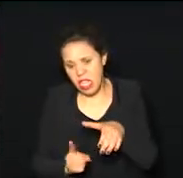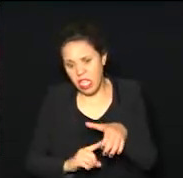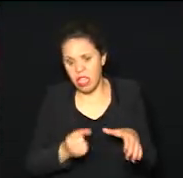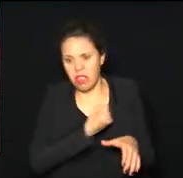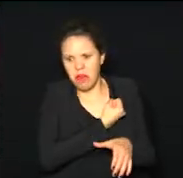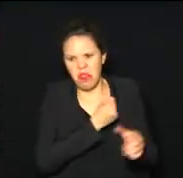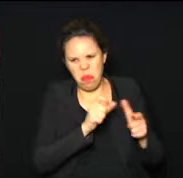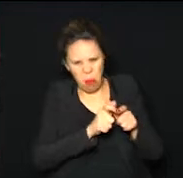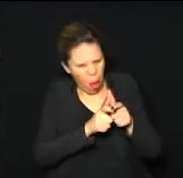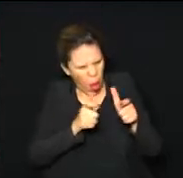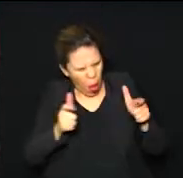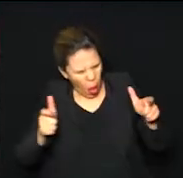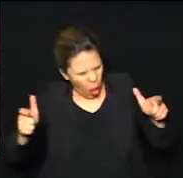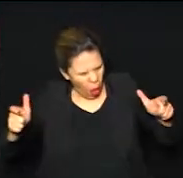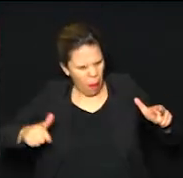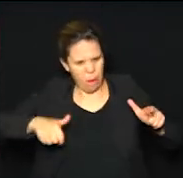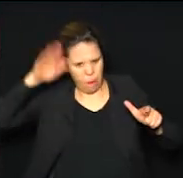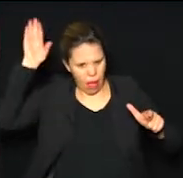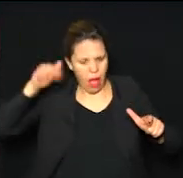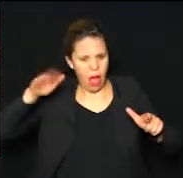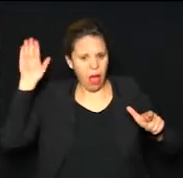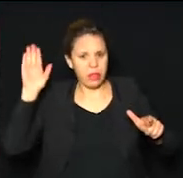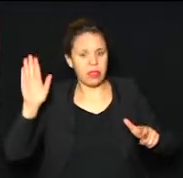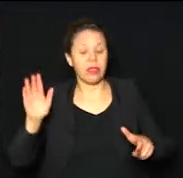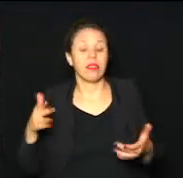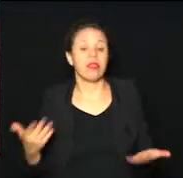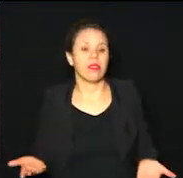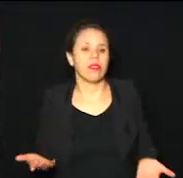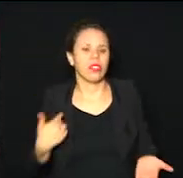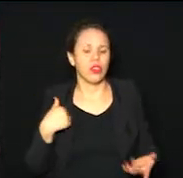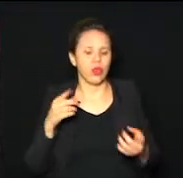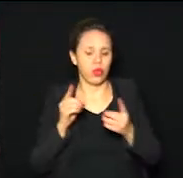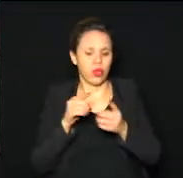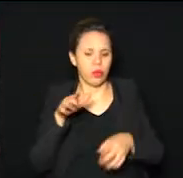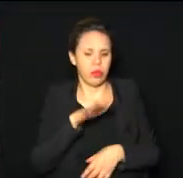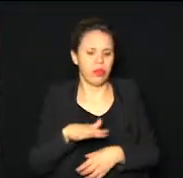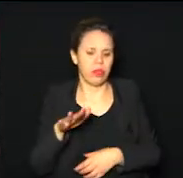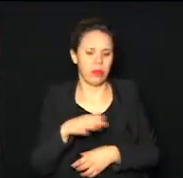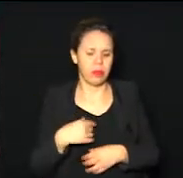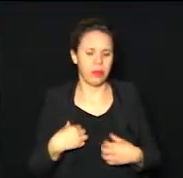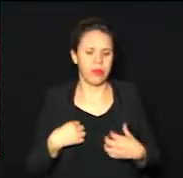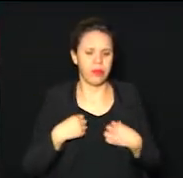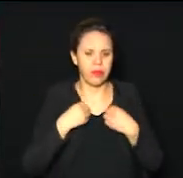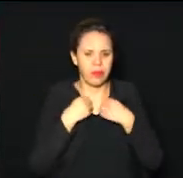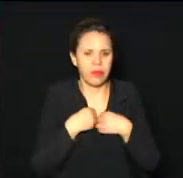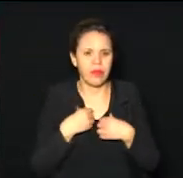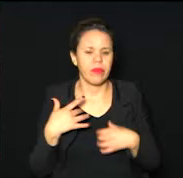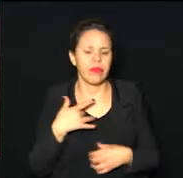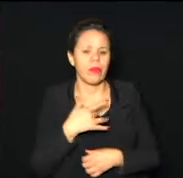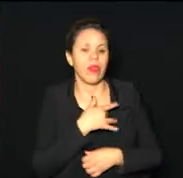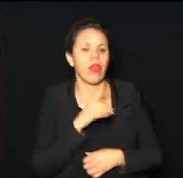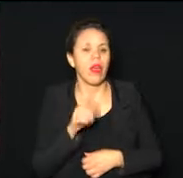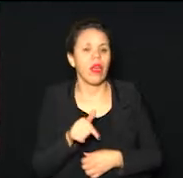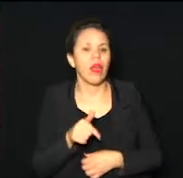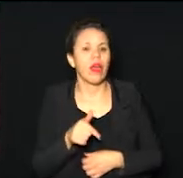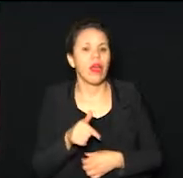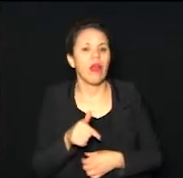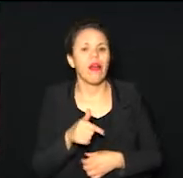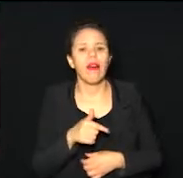agigantam, né? Então, o atendimento na nossa área de de saúde, ele ultrapassa